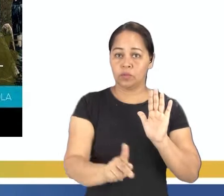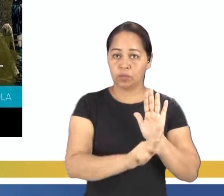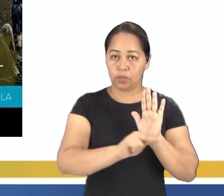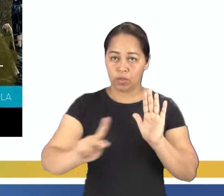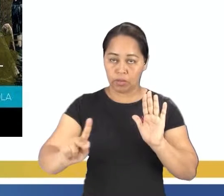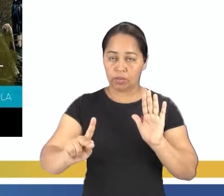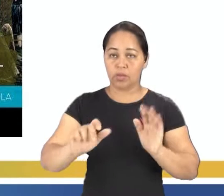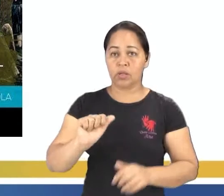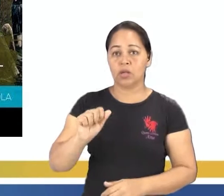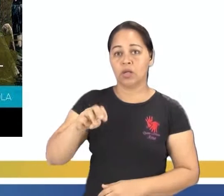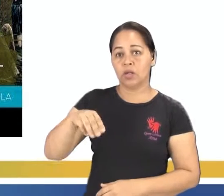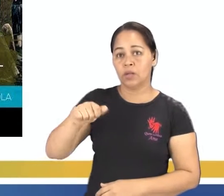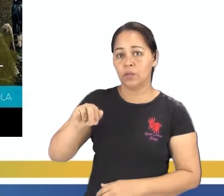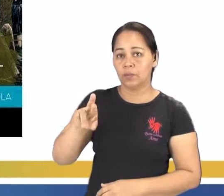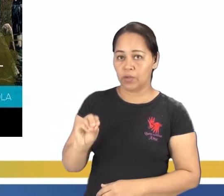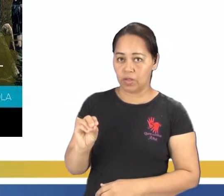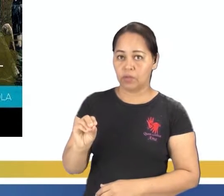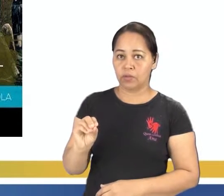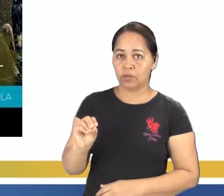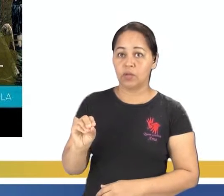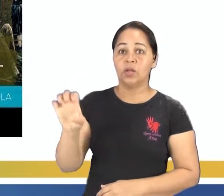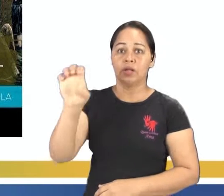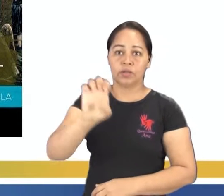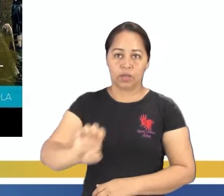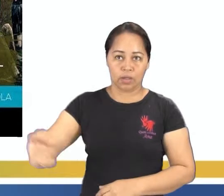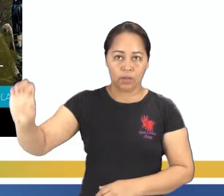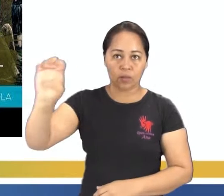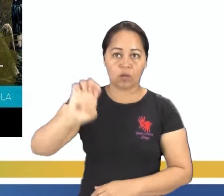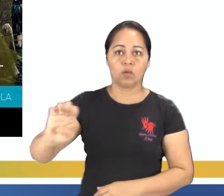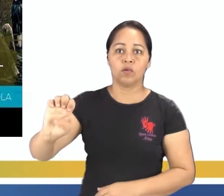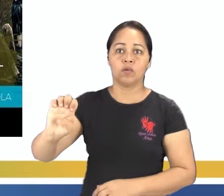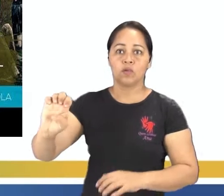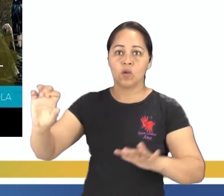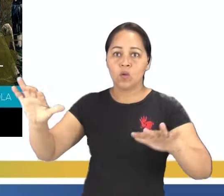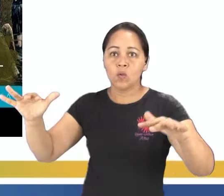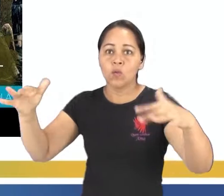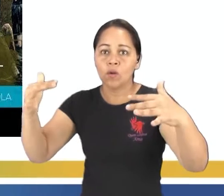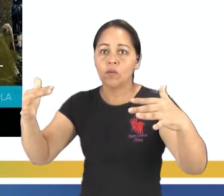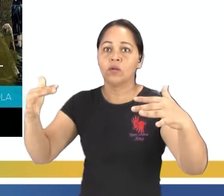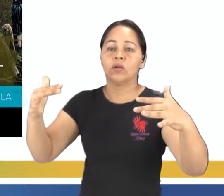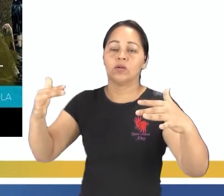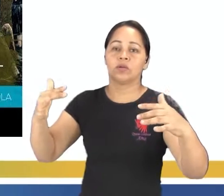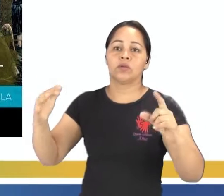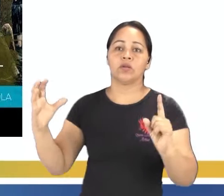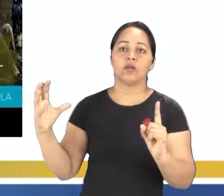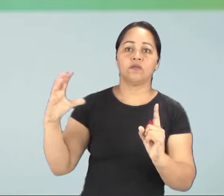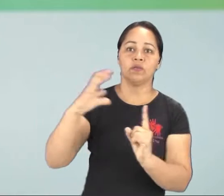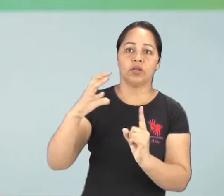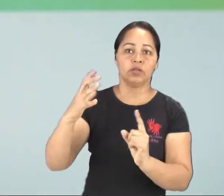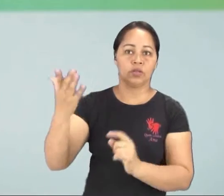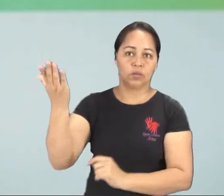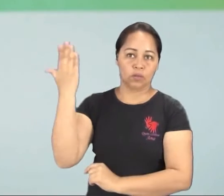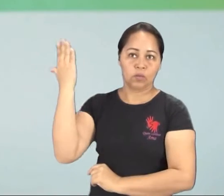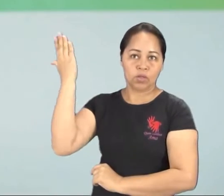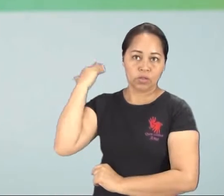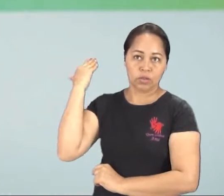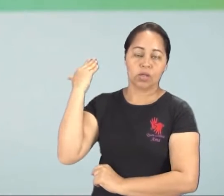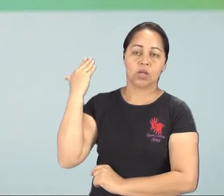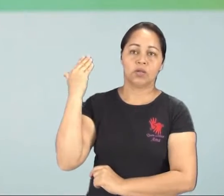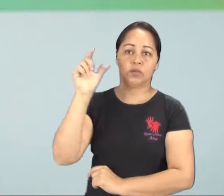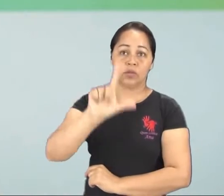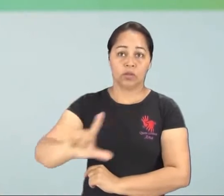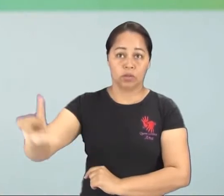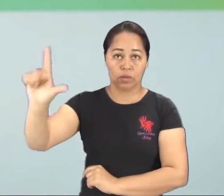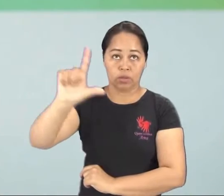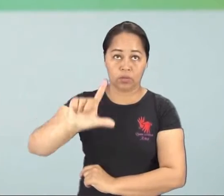escritor francês chamado Émile Zola, tá? Então, esse escritor, em meados do século XIX,